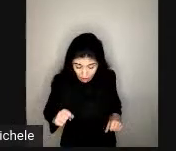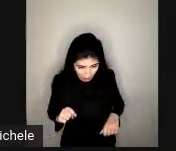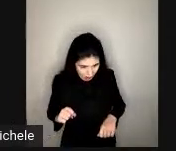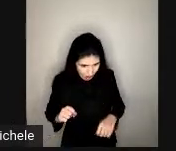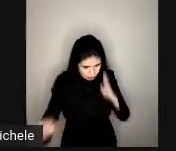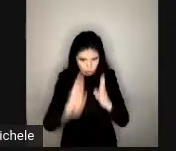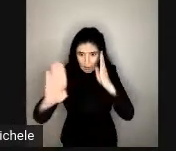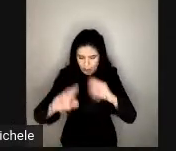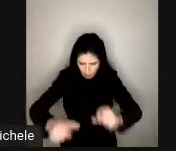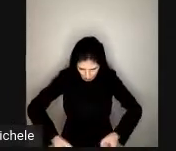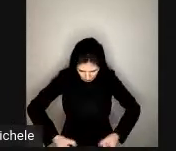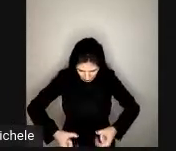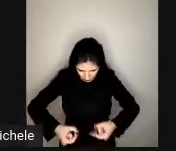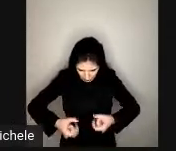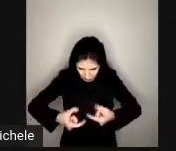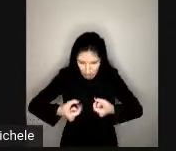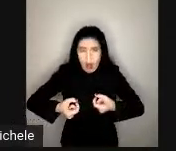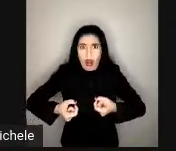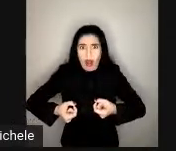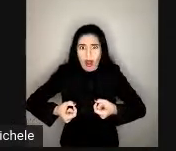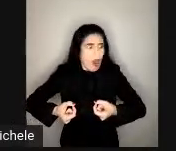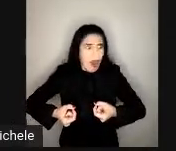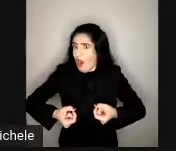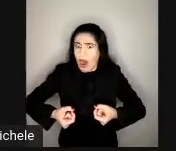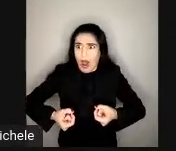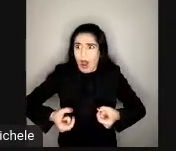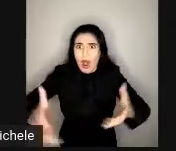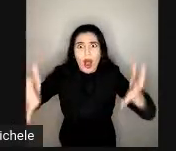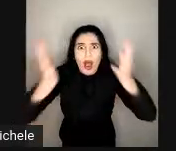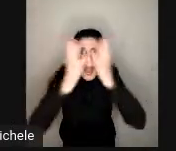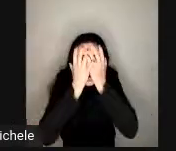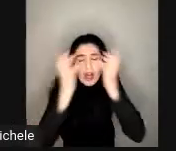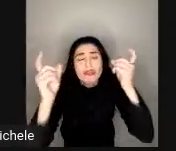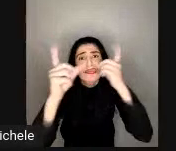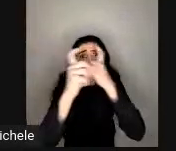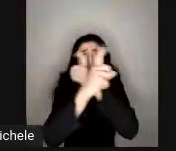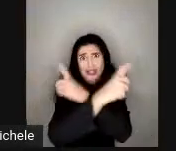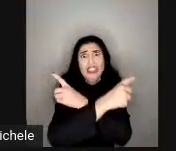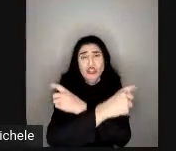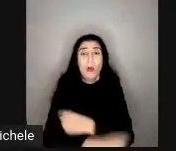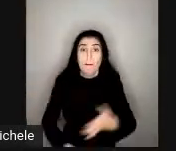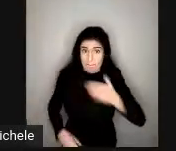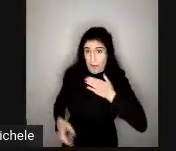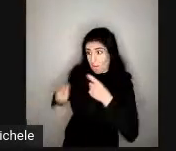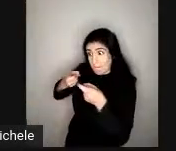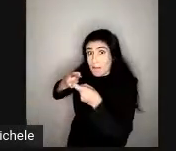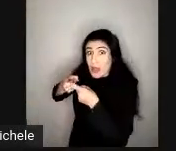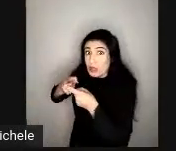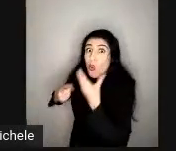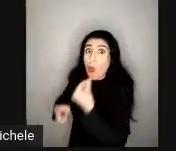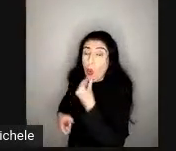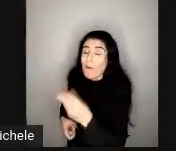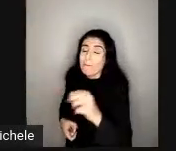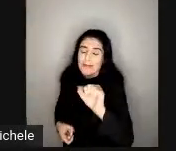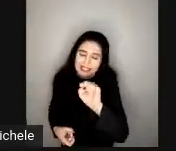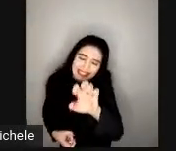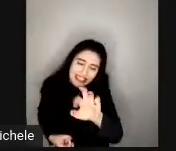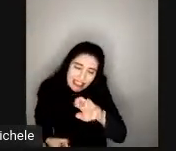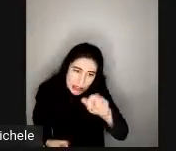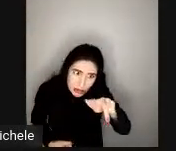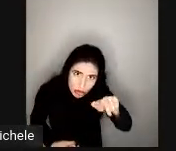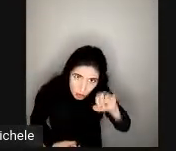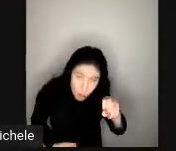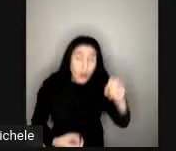foi difícil, posso dizer a vocês que, inclusive, meu médico, doutor Sérgio, minha gratidão, pois estou aqui há 20